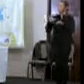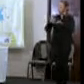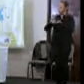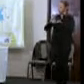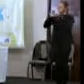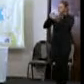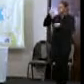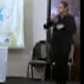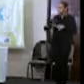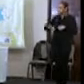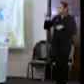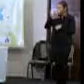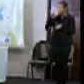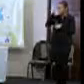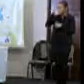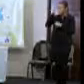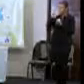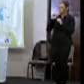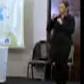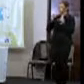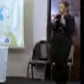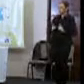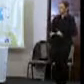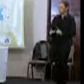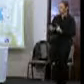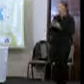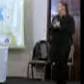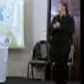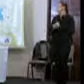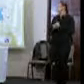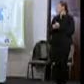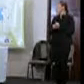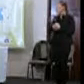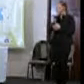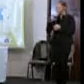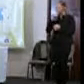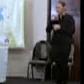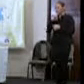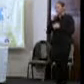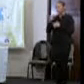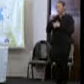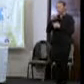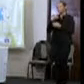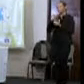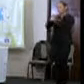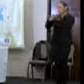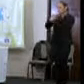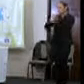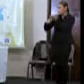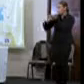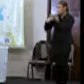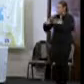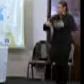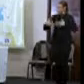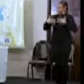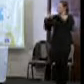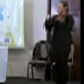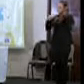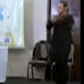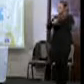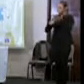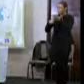Nacional dos Direitos da Pessoa com Deficiência sente-se honrado com o convite. Nós que